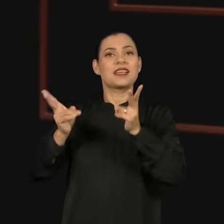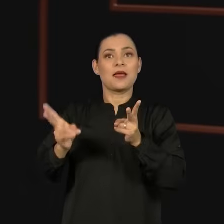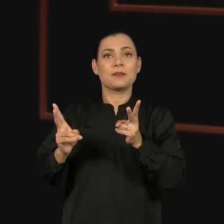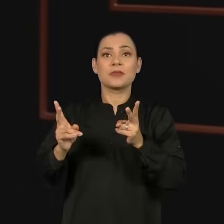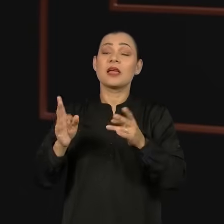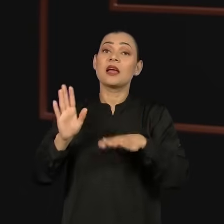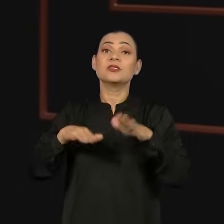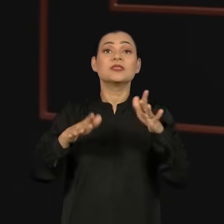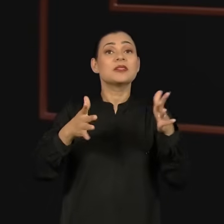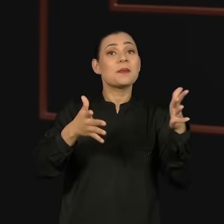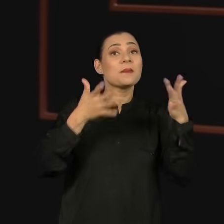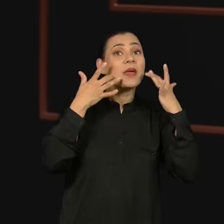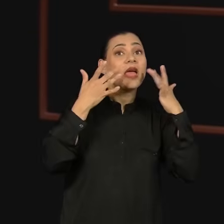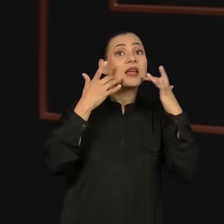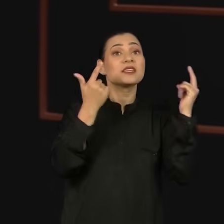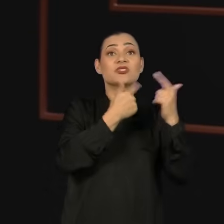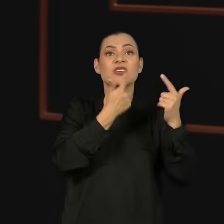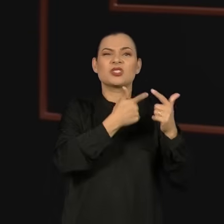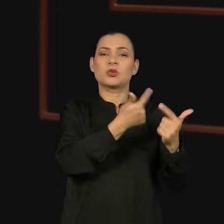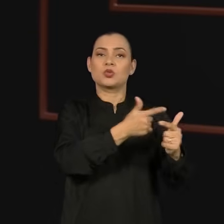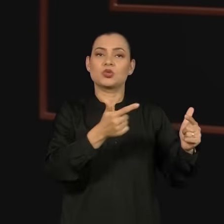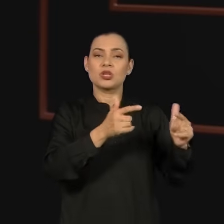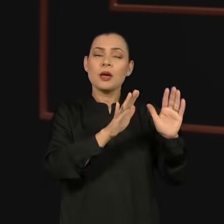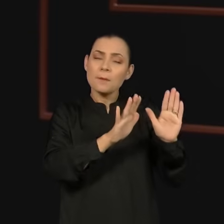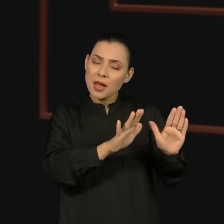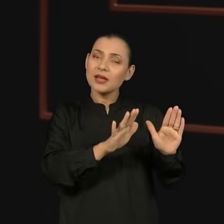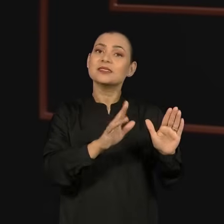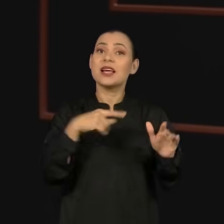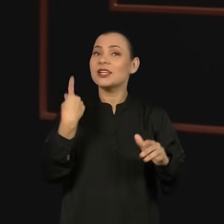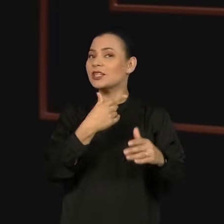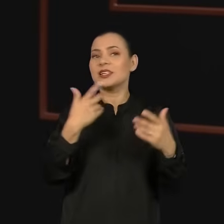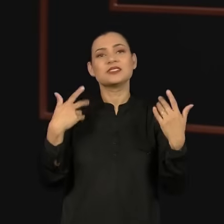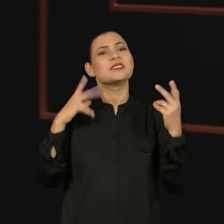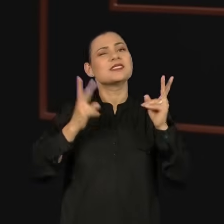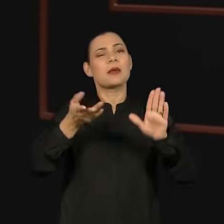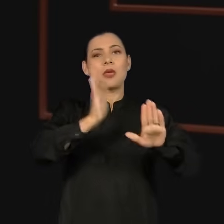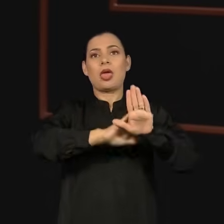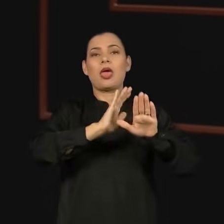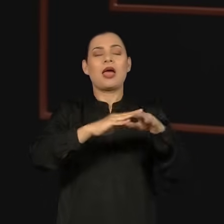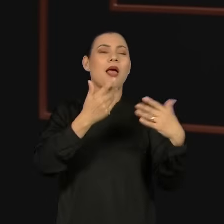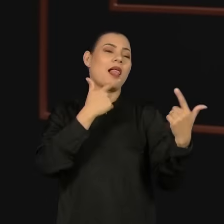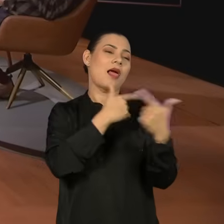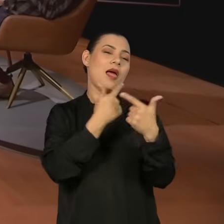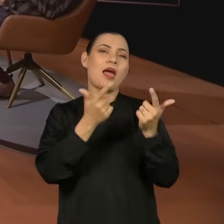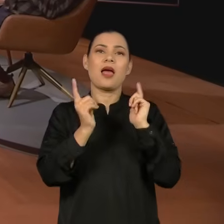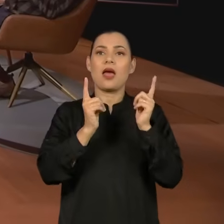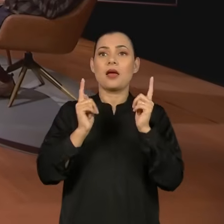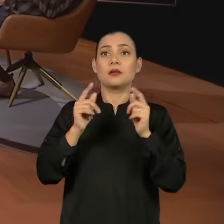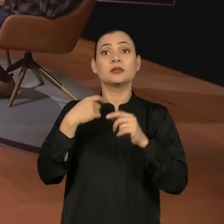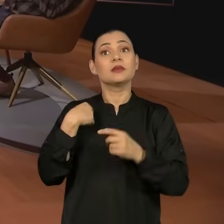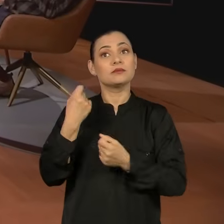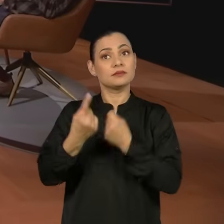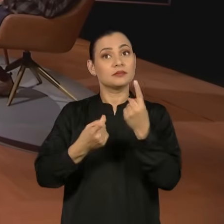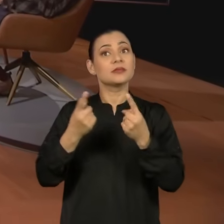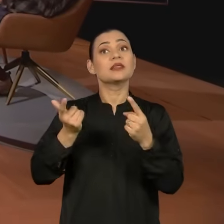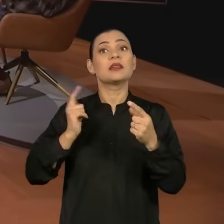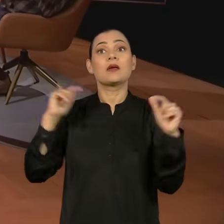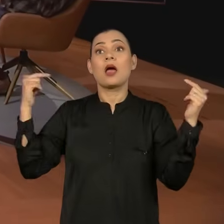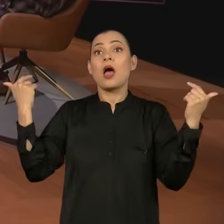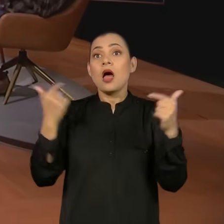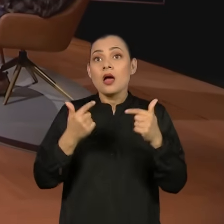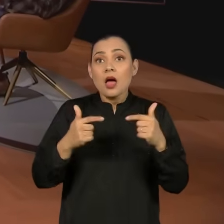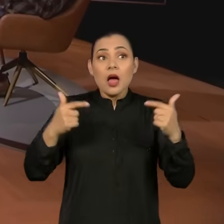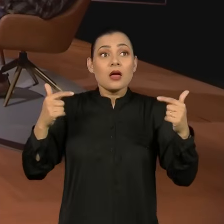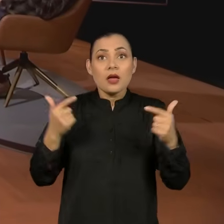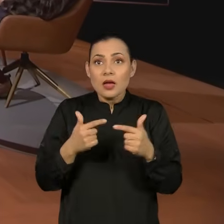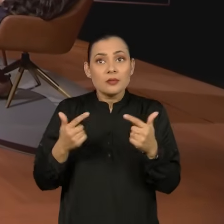ser muito divertida de fazer, a gente se divertia muito. Teve vezes que a gente se divertiu demais. A gente teve ataque de riso em